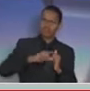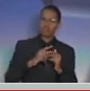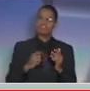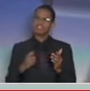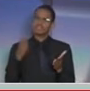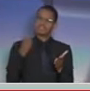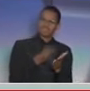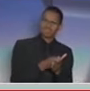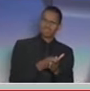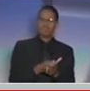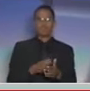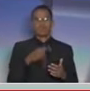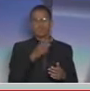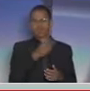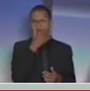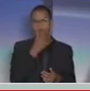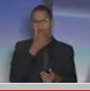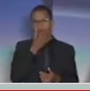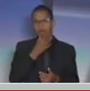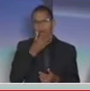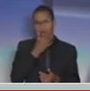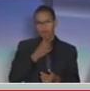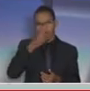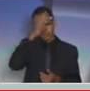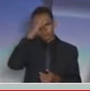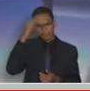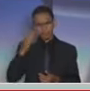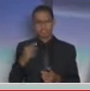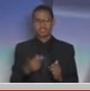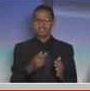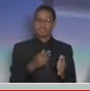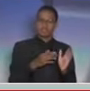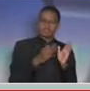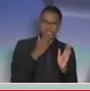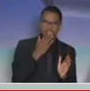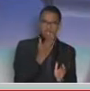punindo o prefeito e exigindo que ele faça uma retratação